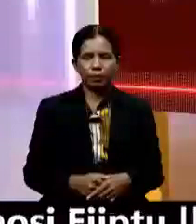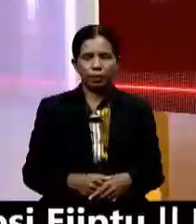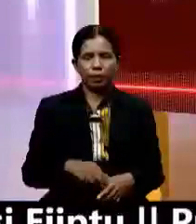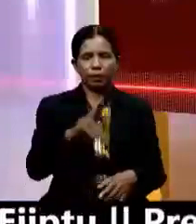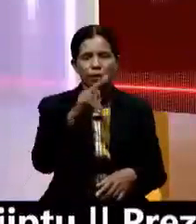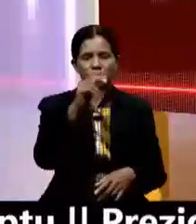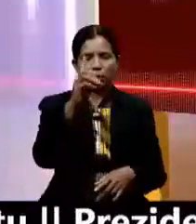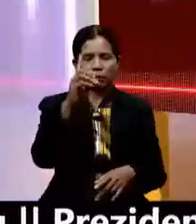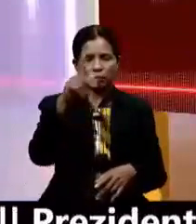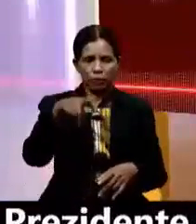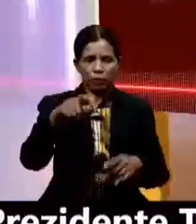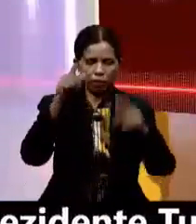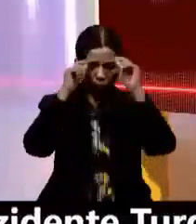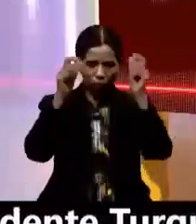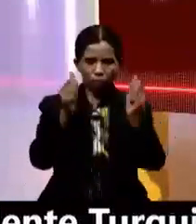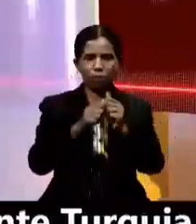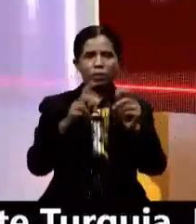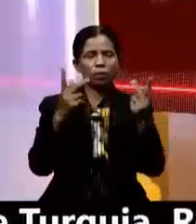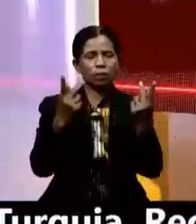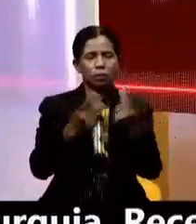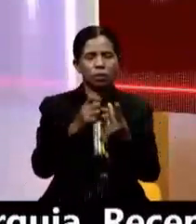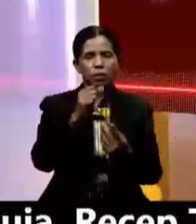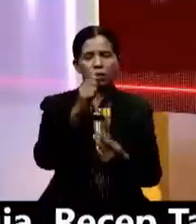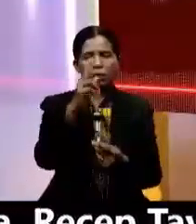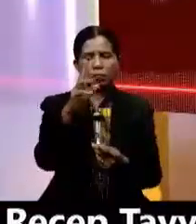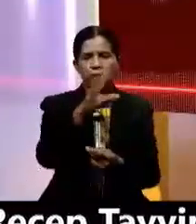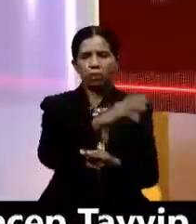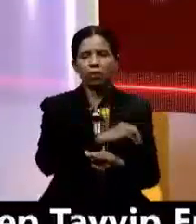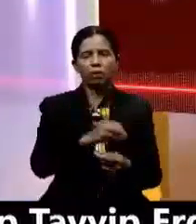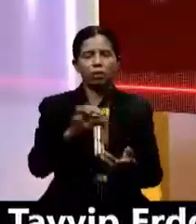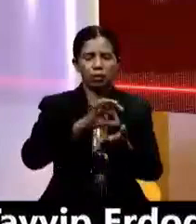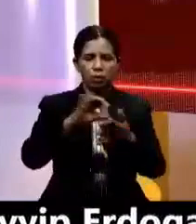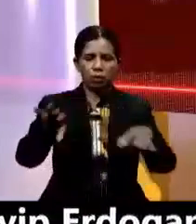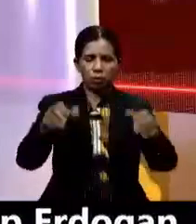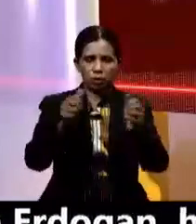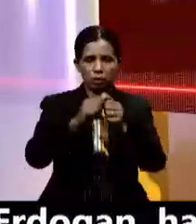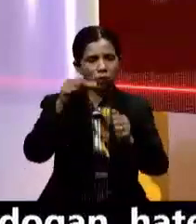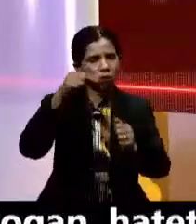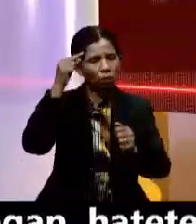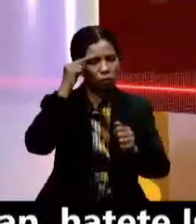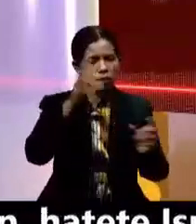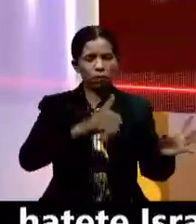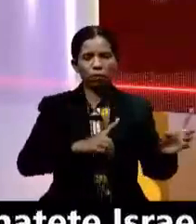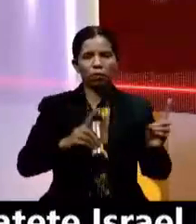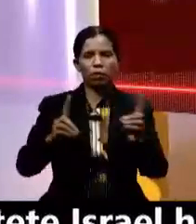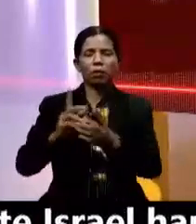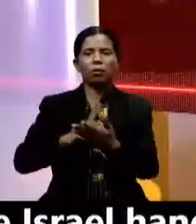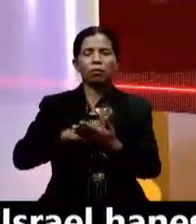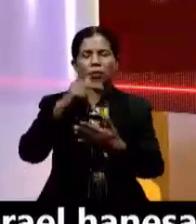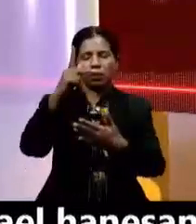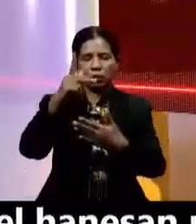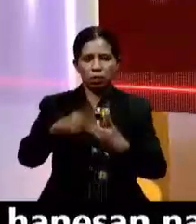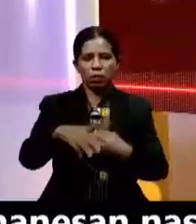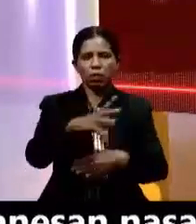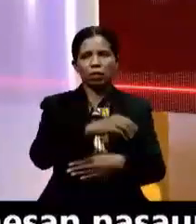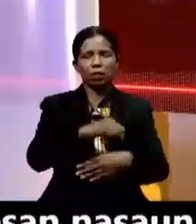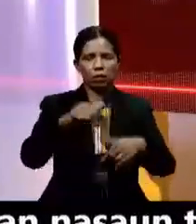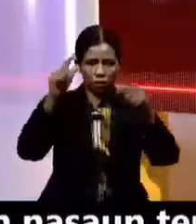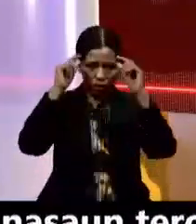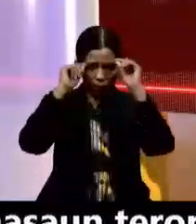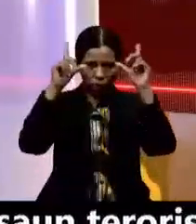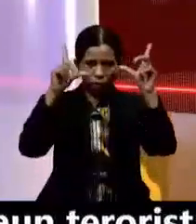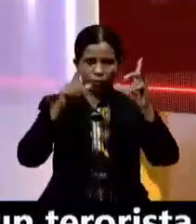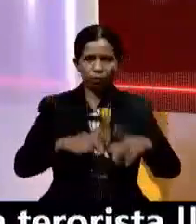Tapi Timor Leste ham utu kompanyia Samsung New Zealand asina akordu hu governo atu implementa programa digitalizasaun ia Timor